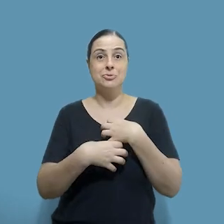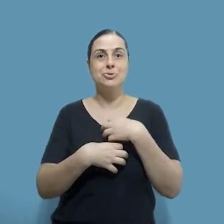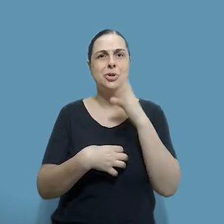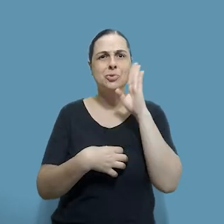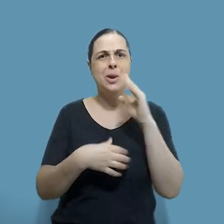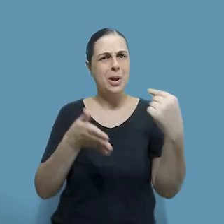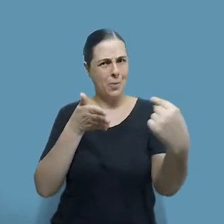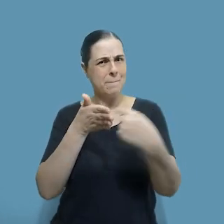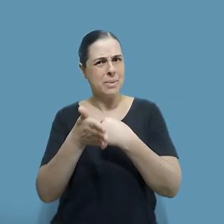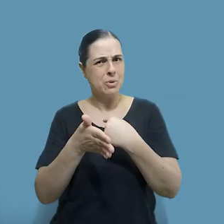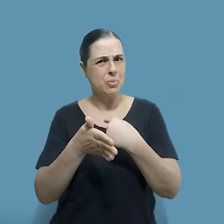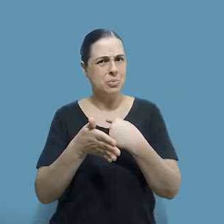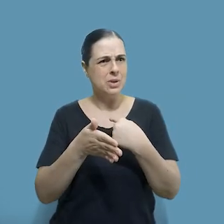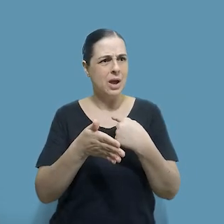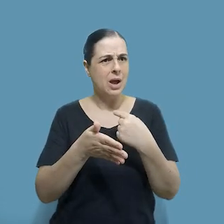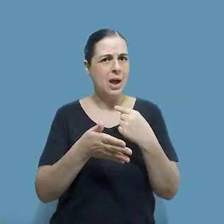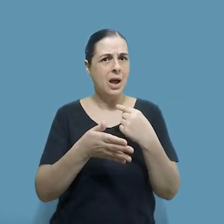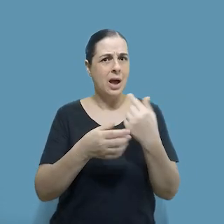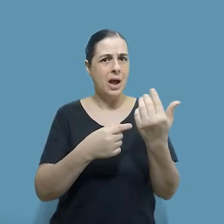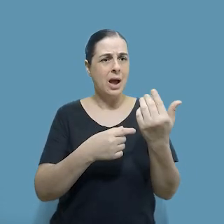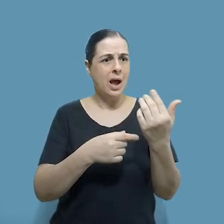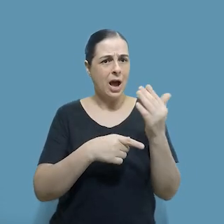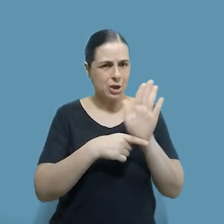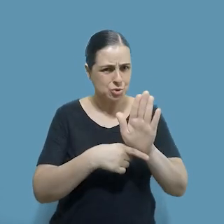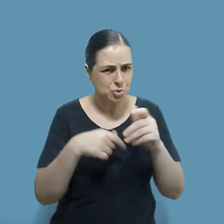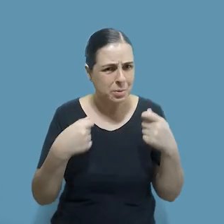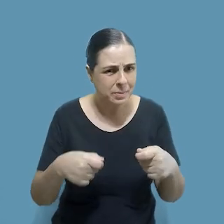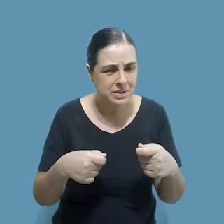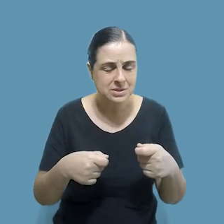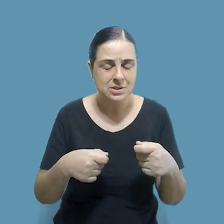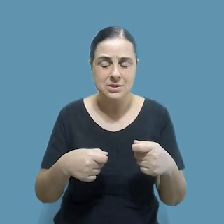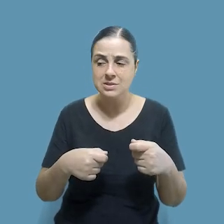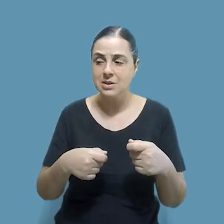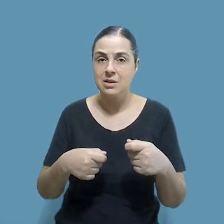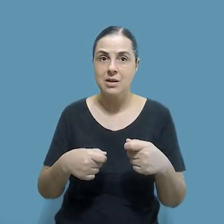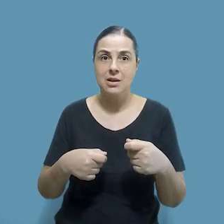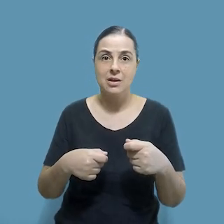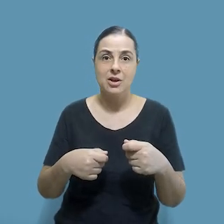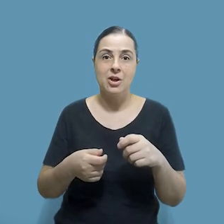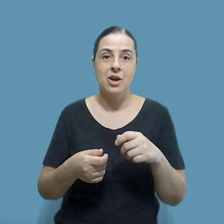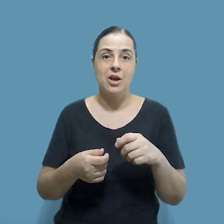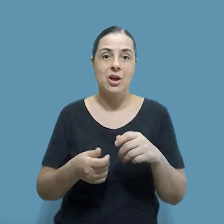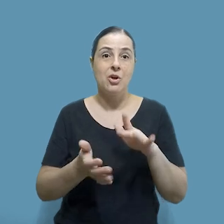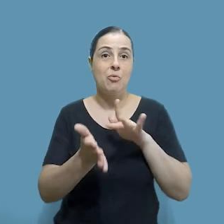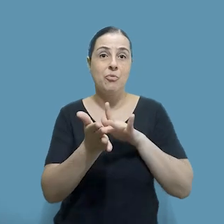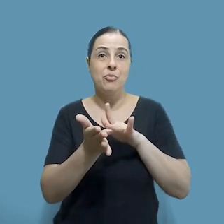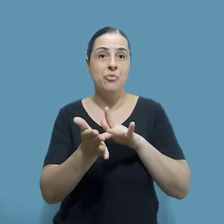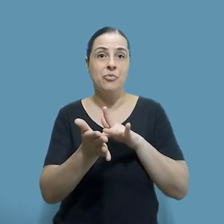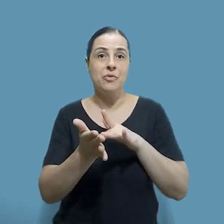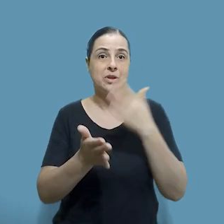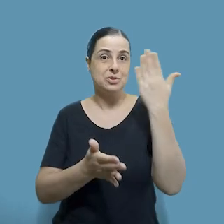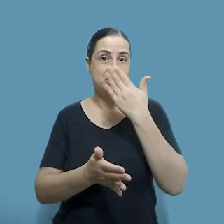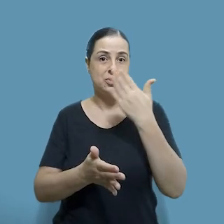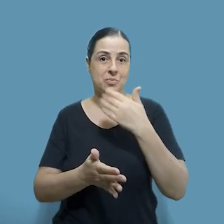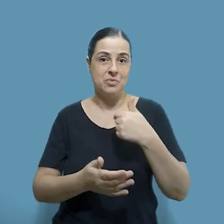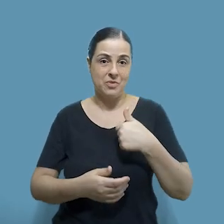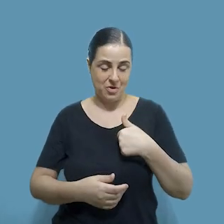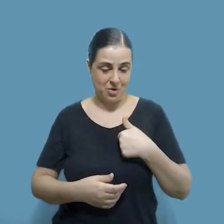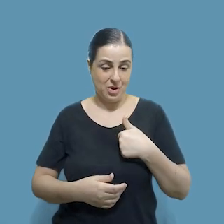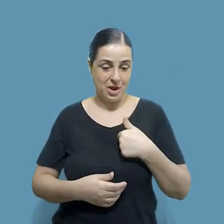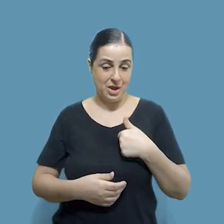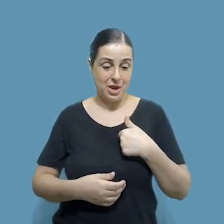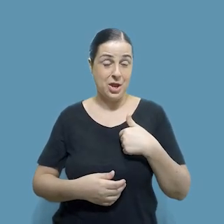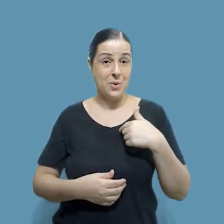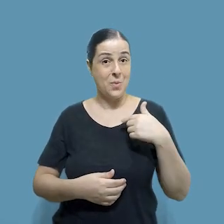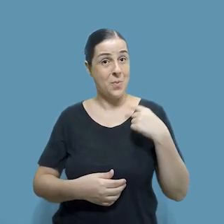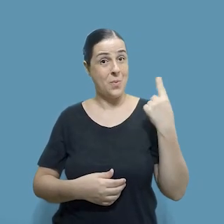de alguma ajuda, tá? Não é de uma coisa esquisita, nem fazer de conta que não está me vendo, né? Até porque eu sou grande, então não dá para